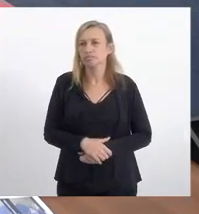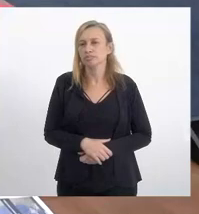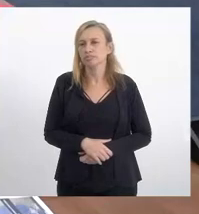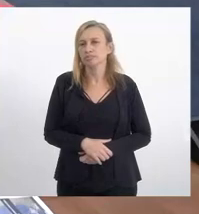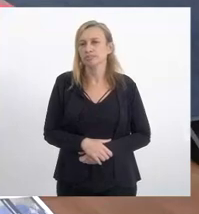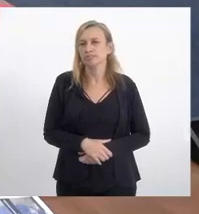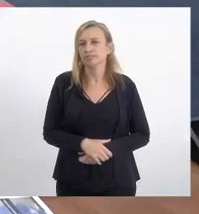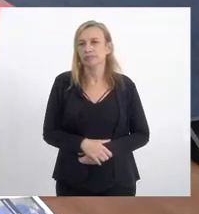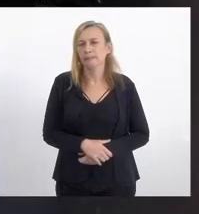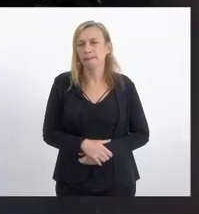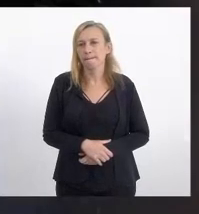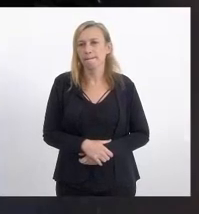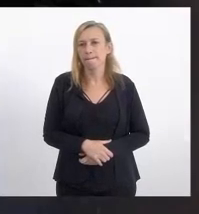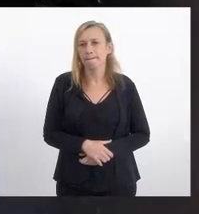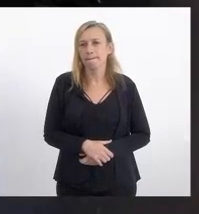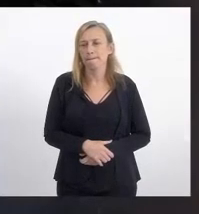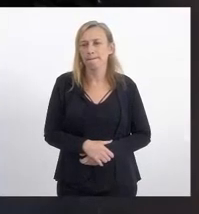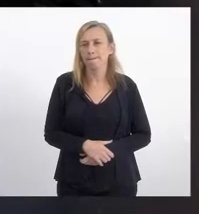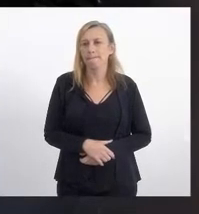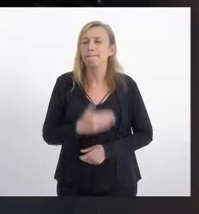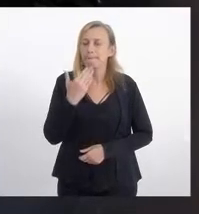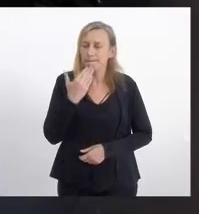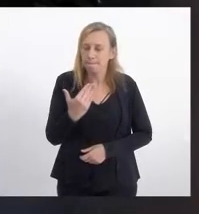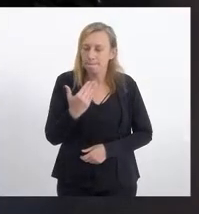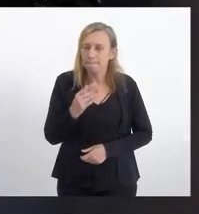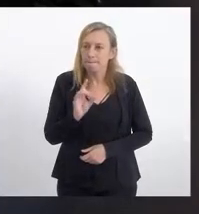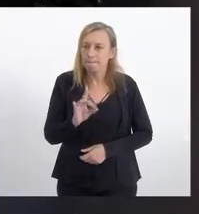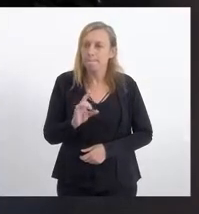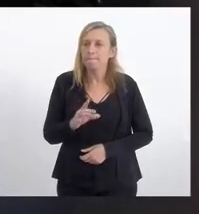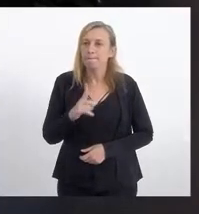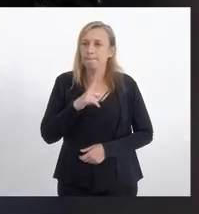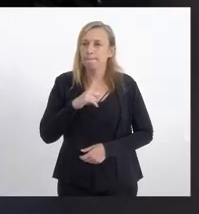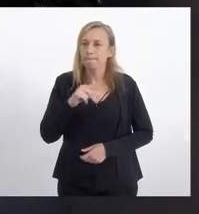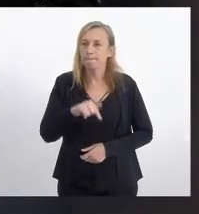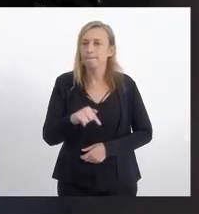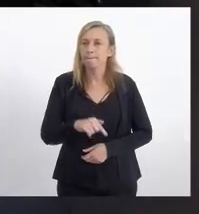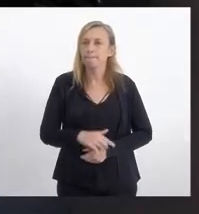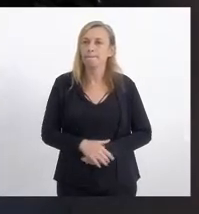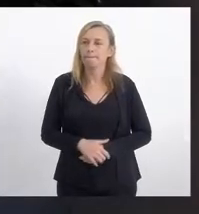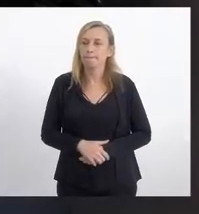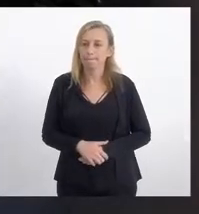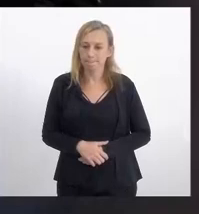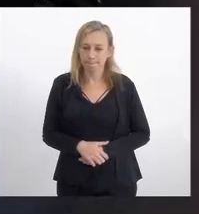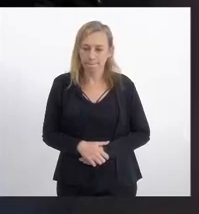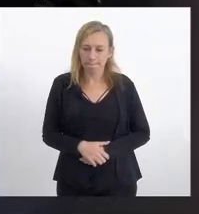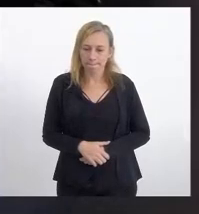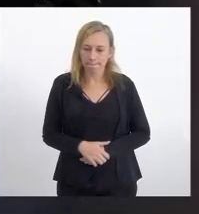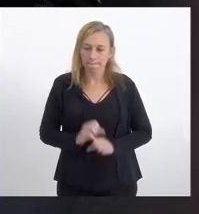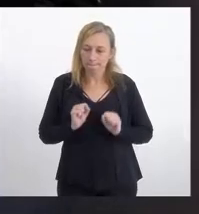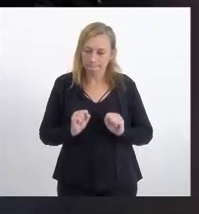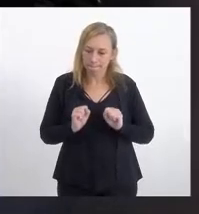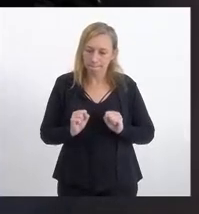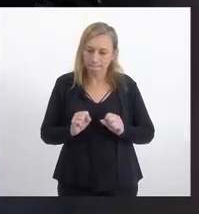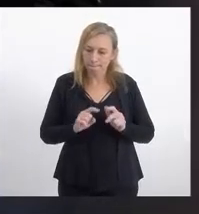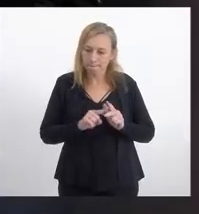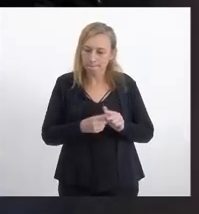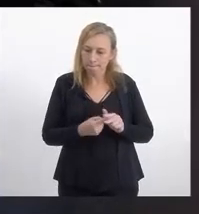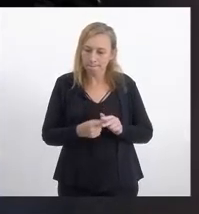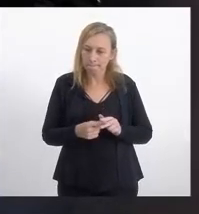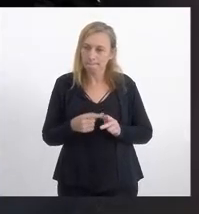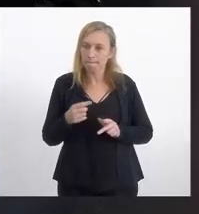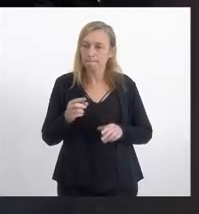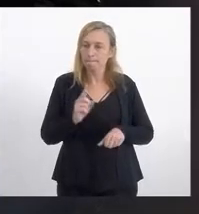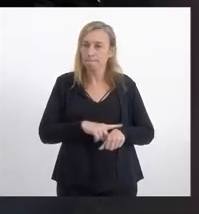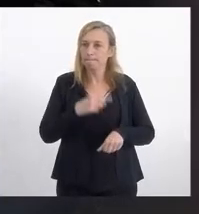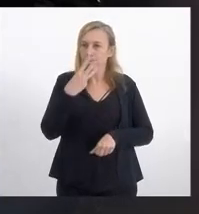o tempo e eu só vou pedir então nós temos aqui se não pudesse a organizar um tempo